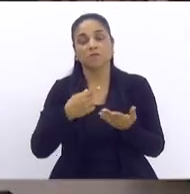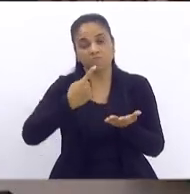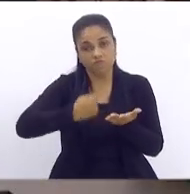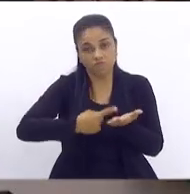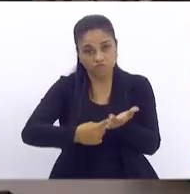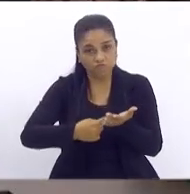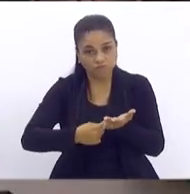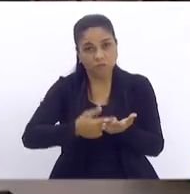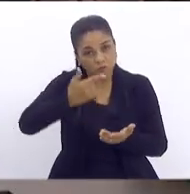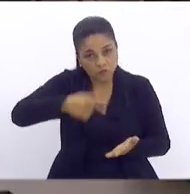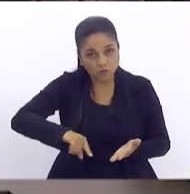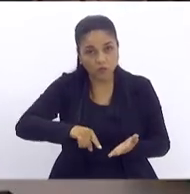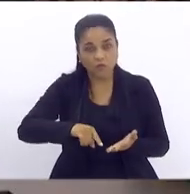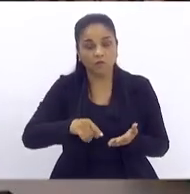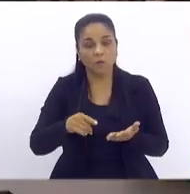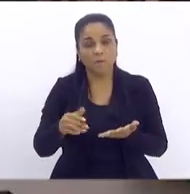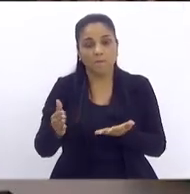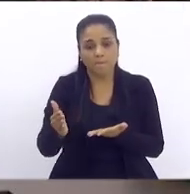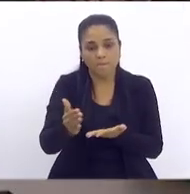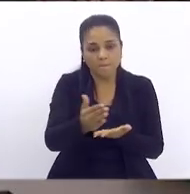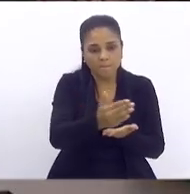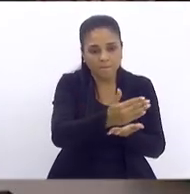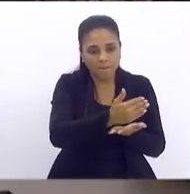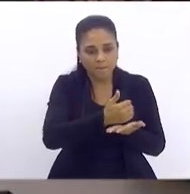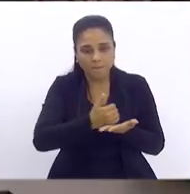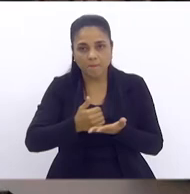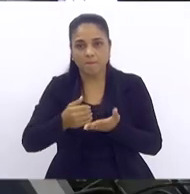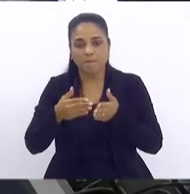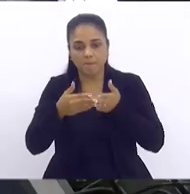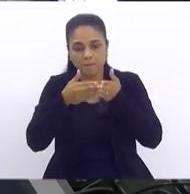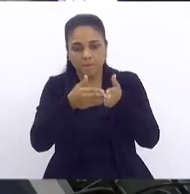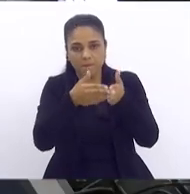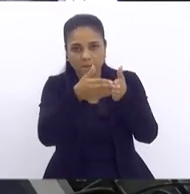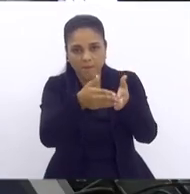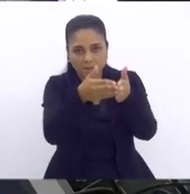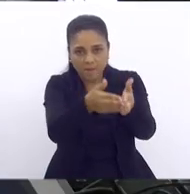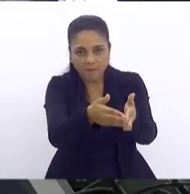novo, um mapeamento de todas essas embarcações, para que elas possam ser